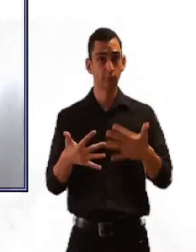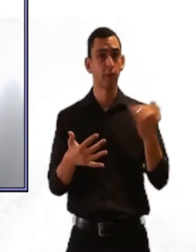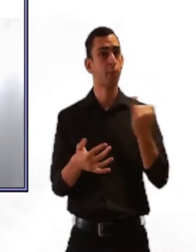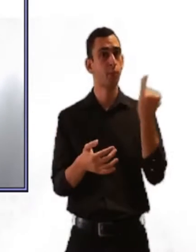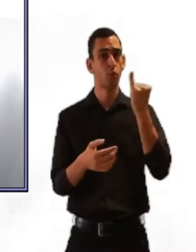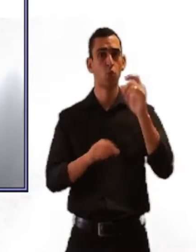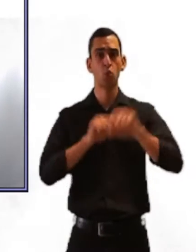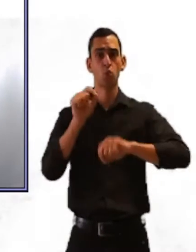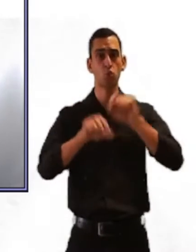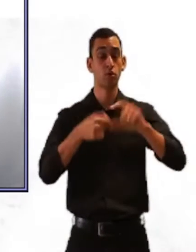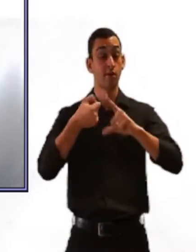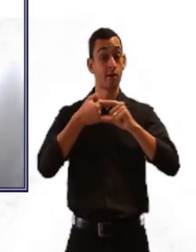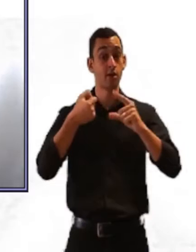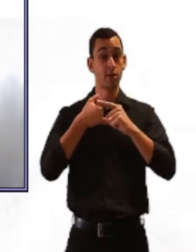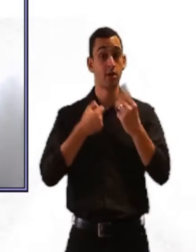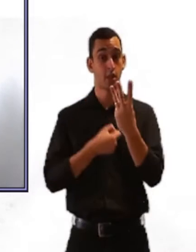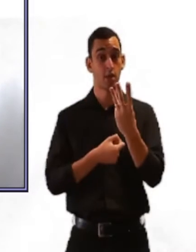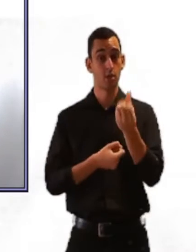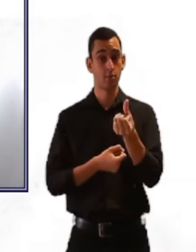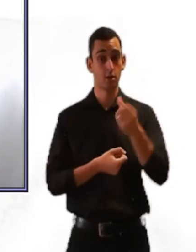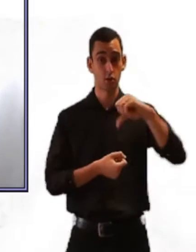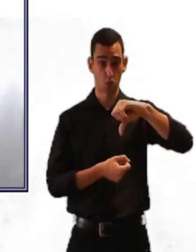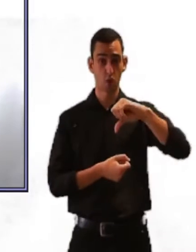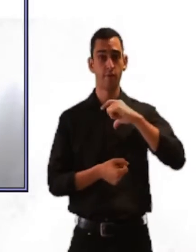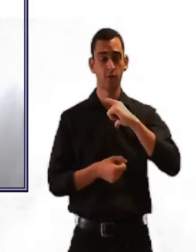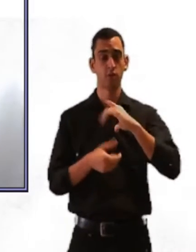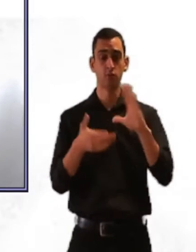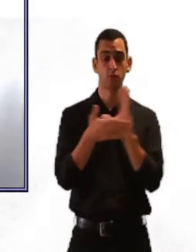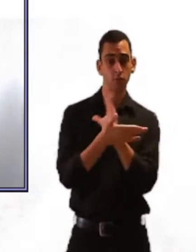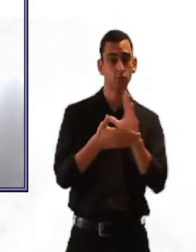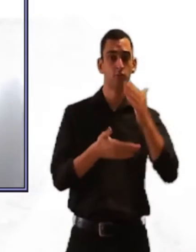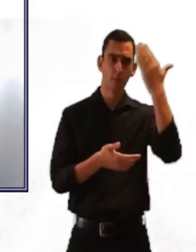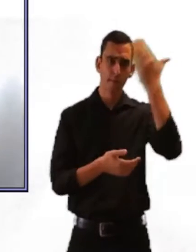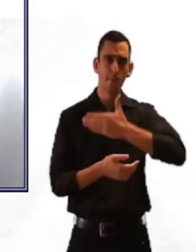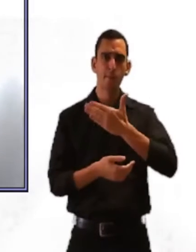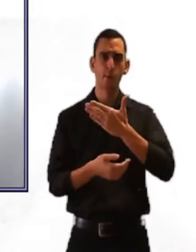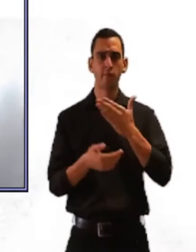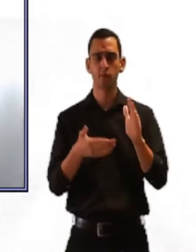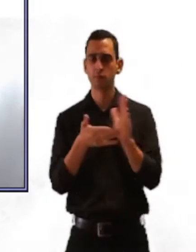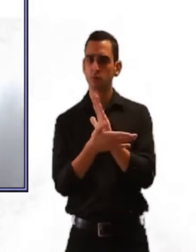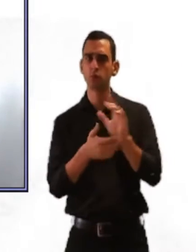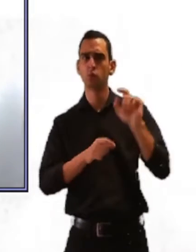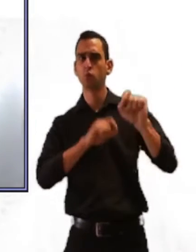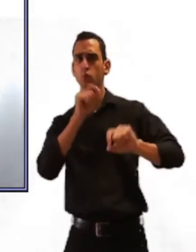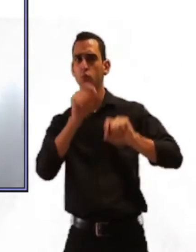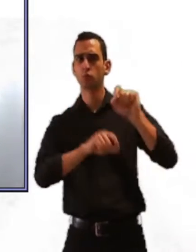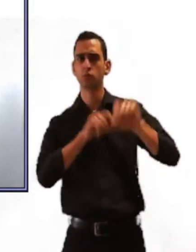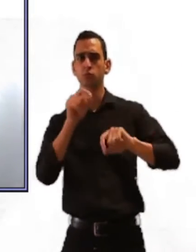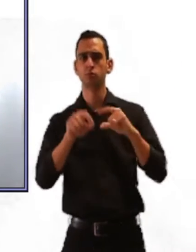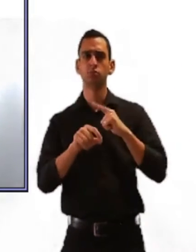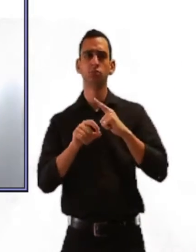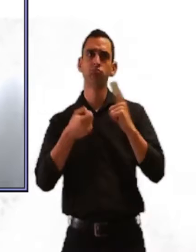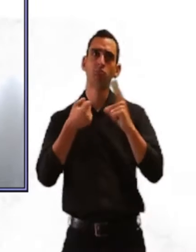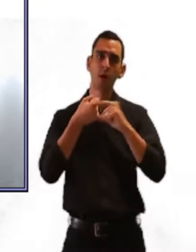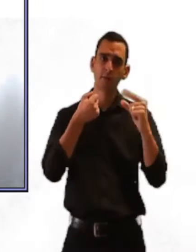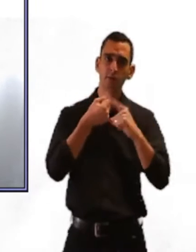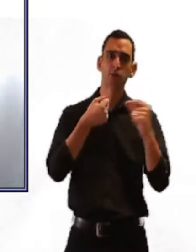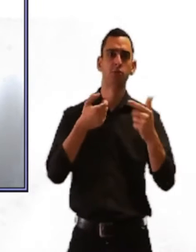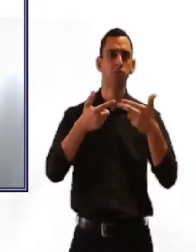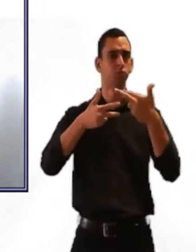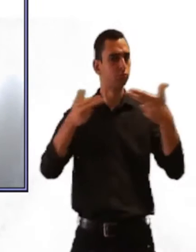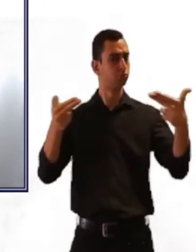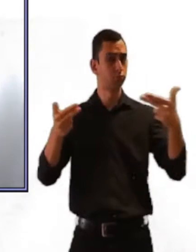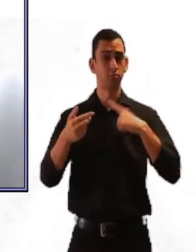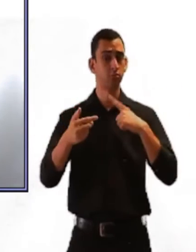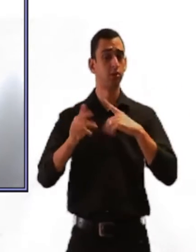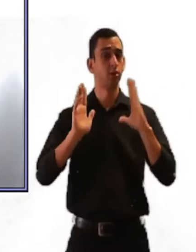artigo 369 do Código de Processo Civil, ele trata dos meios de prova, que podem ser tanto os meios de prova típicos como atípicos, e trata